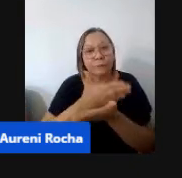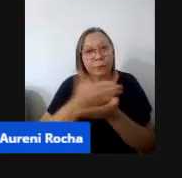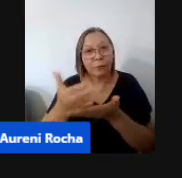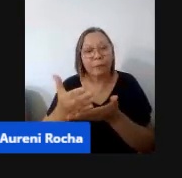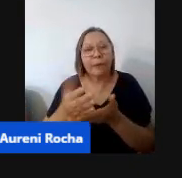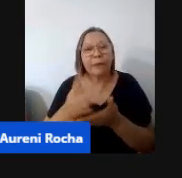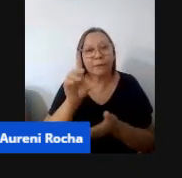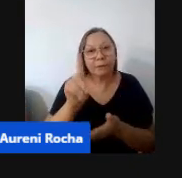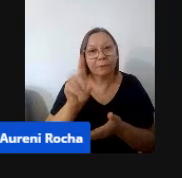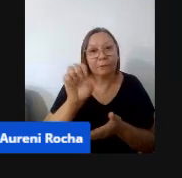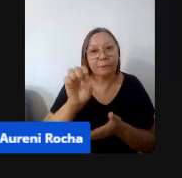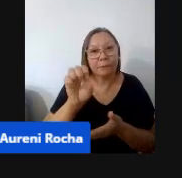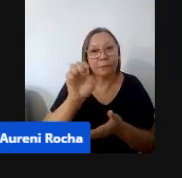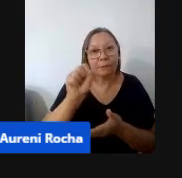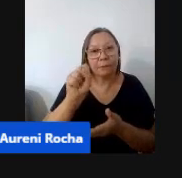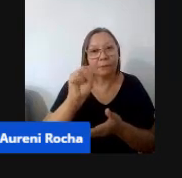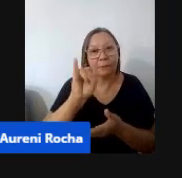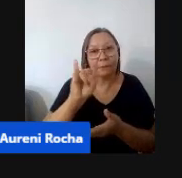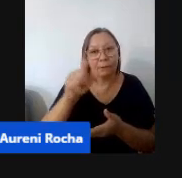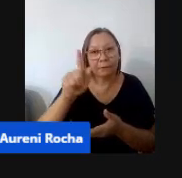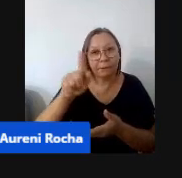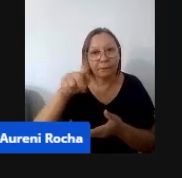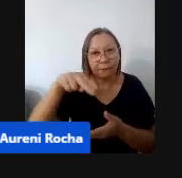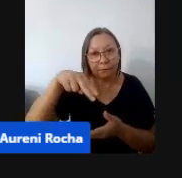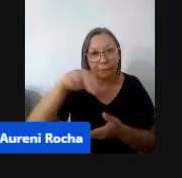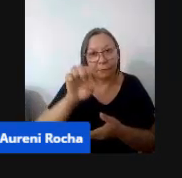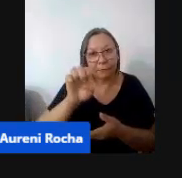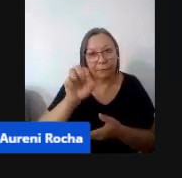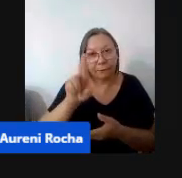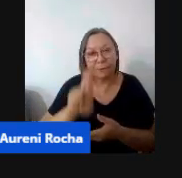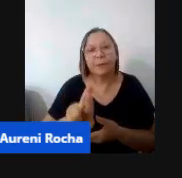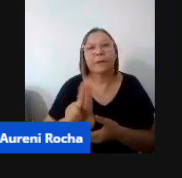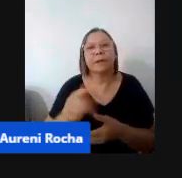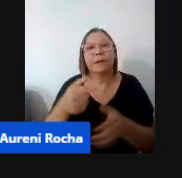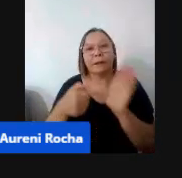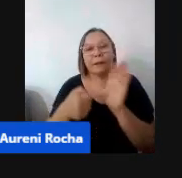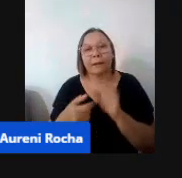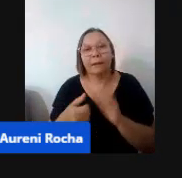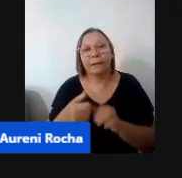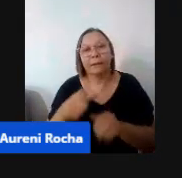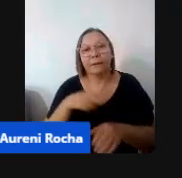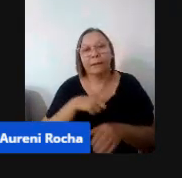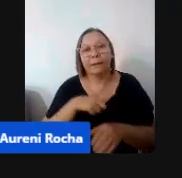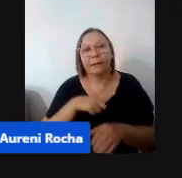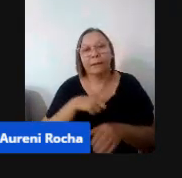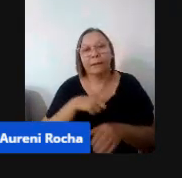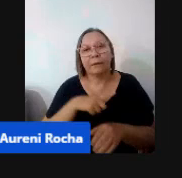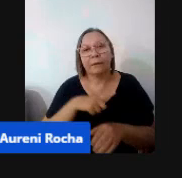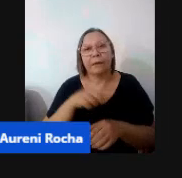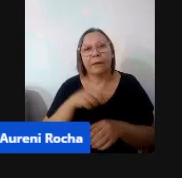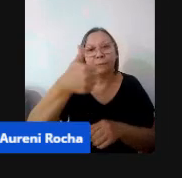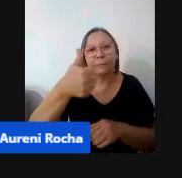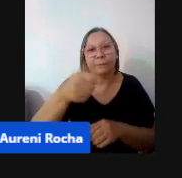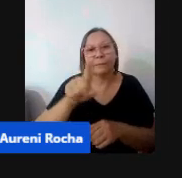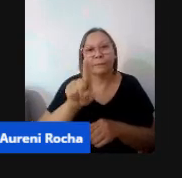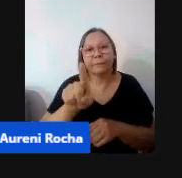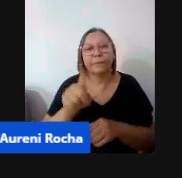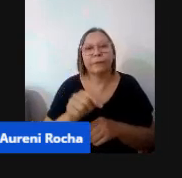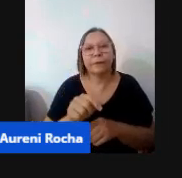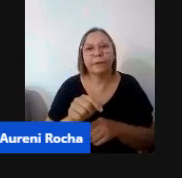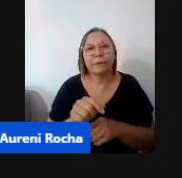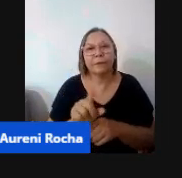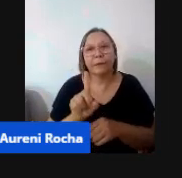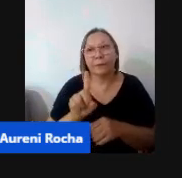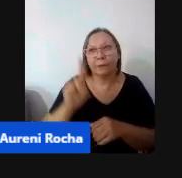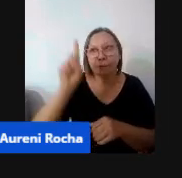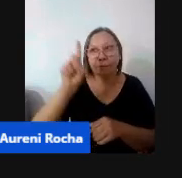design. Aqui existe esse item, aqui no canto superior